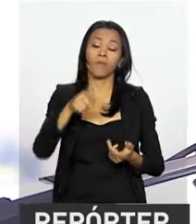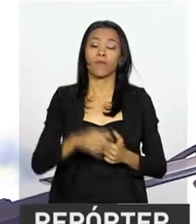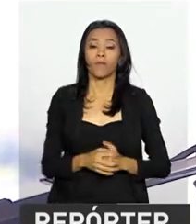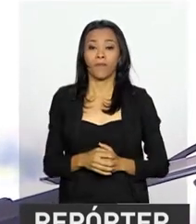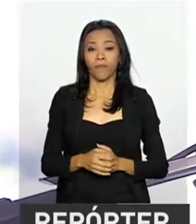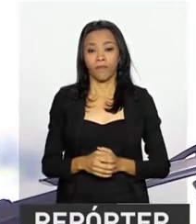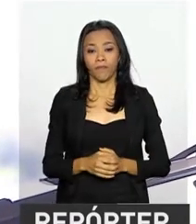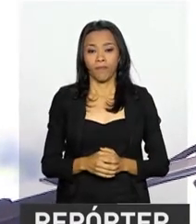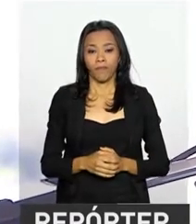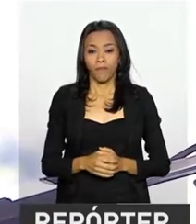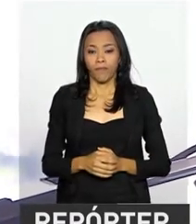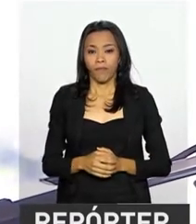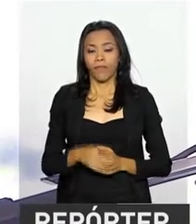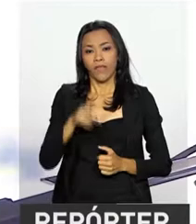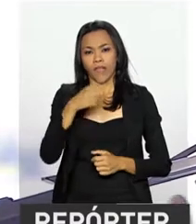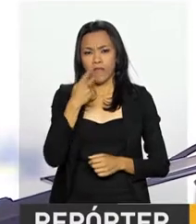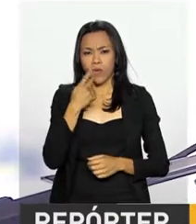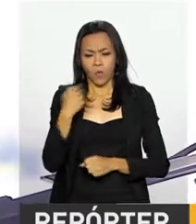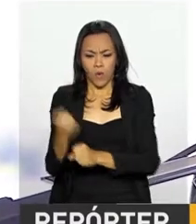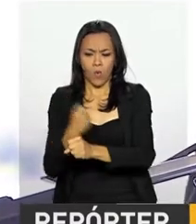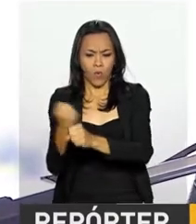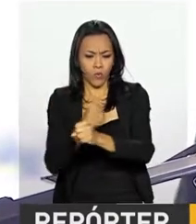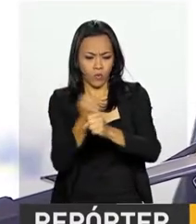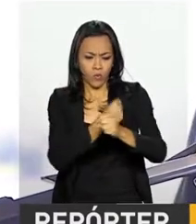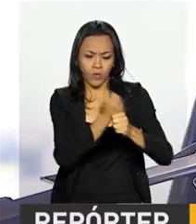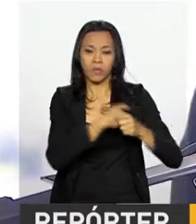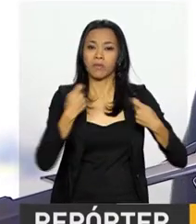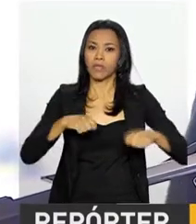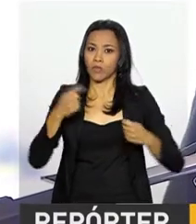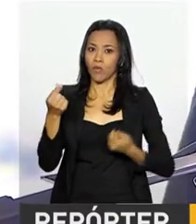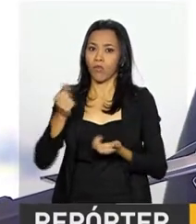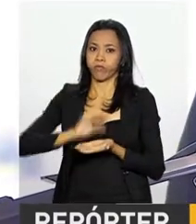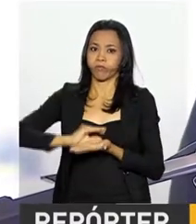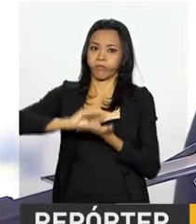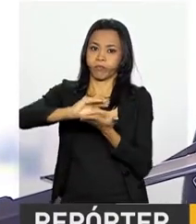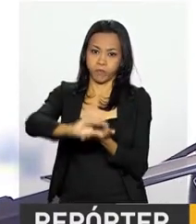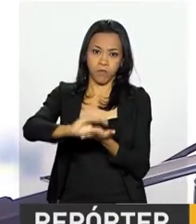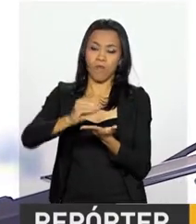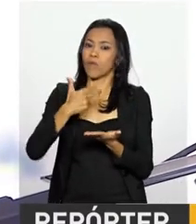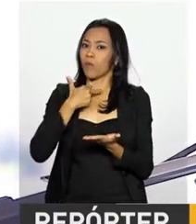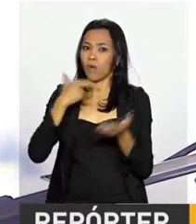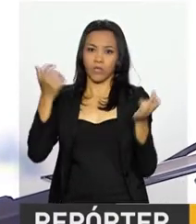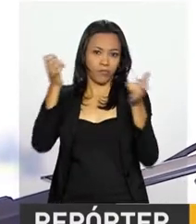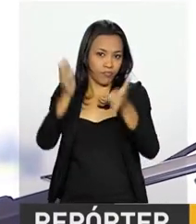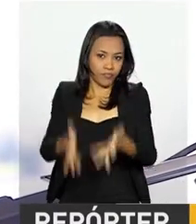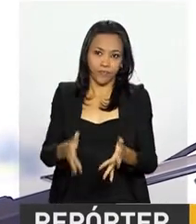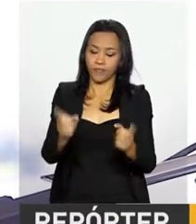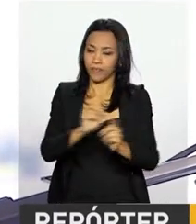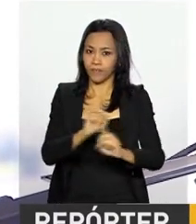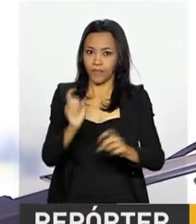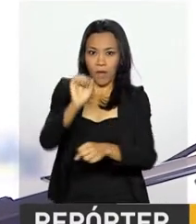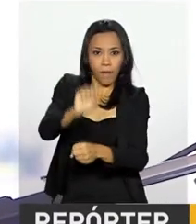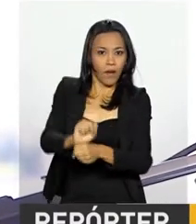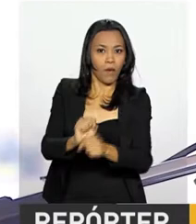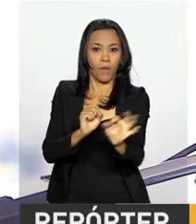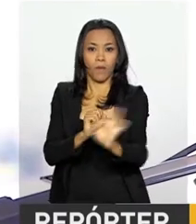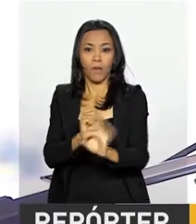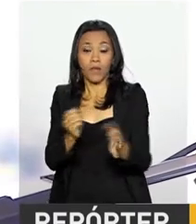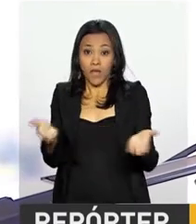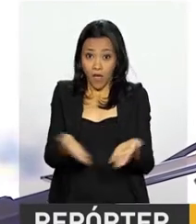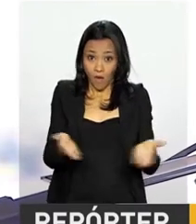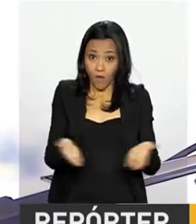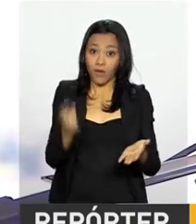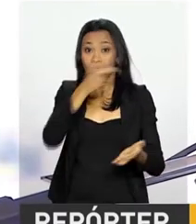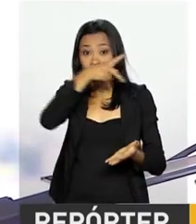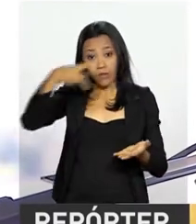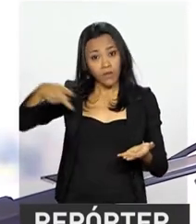Maurício Quintela. É uma obra que demanda recurso que não pode parar. E agora, com toda a sensibilidade, o presidente